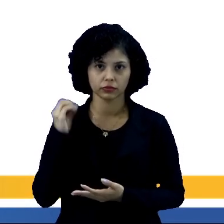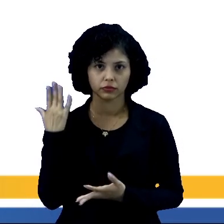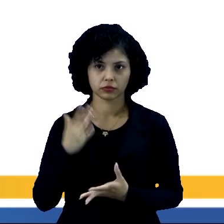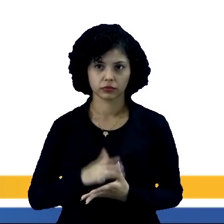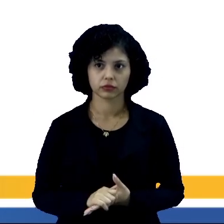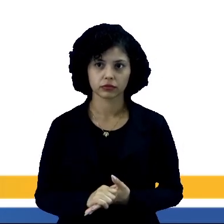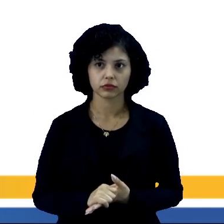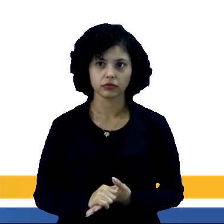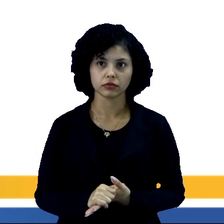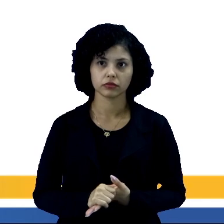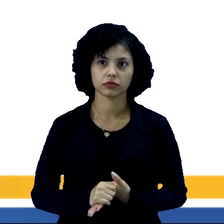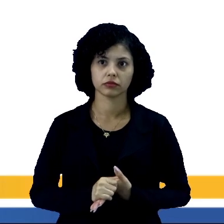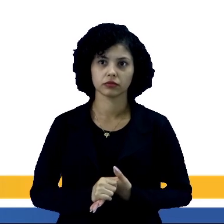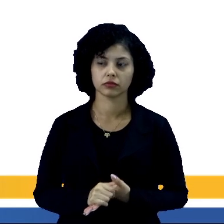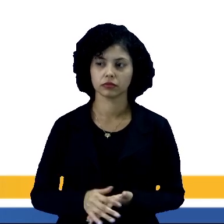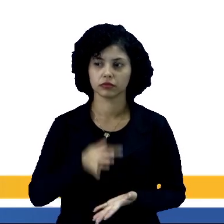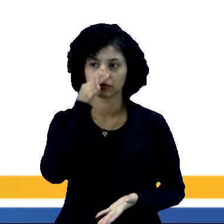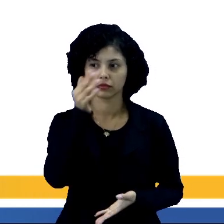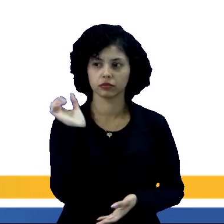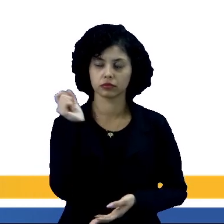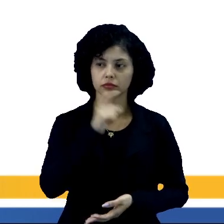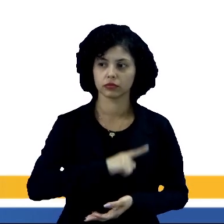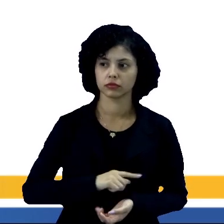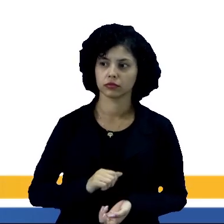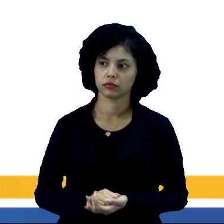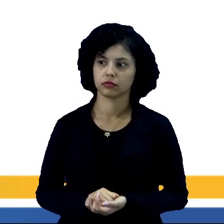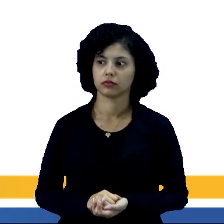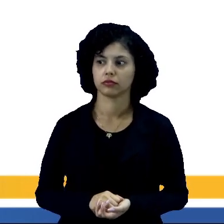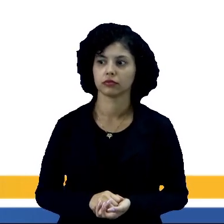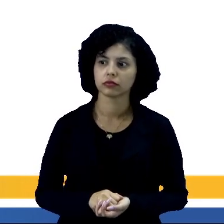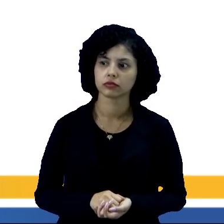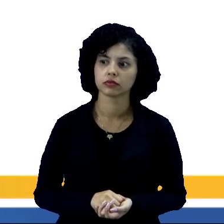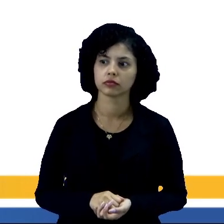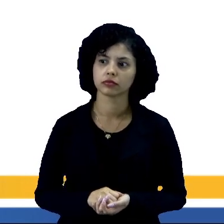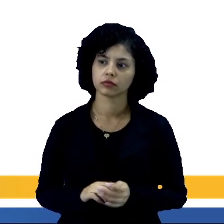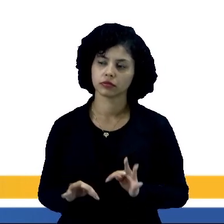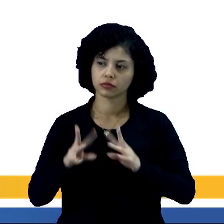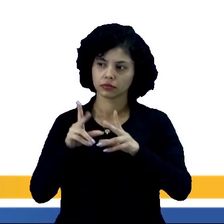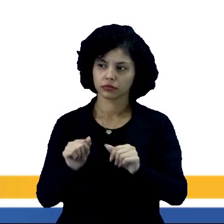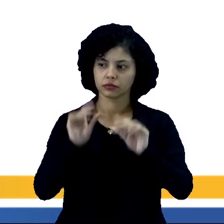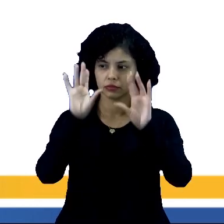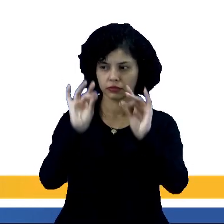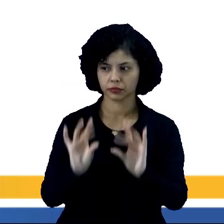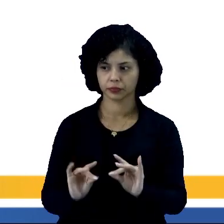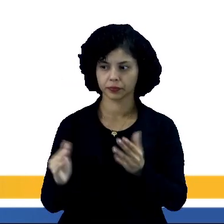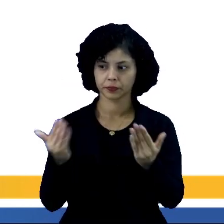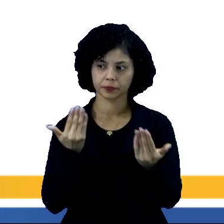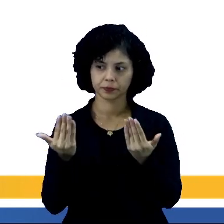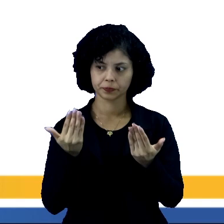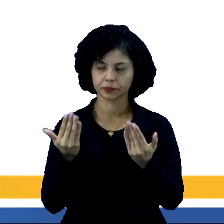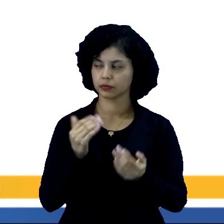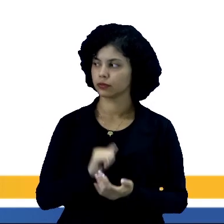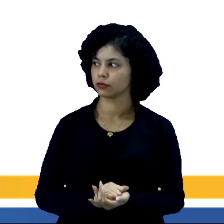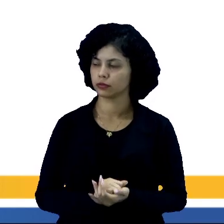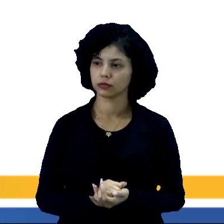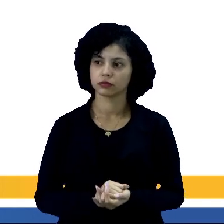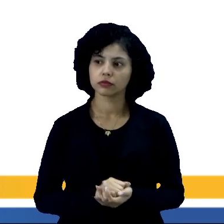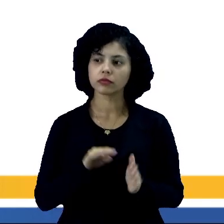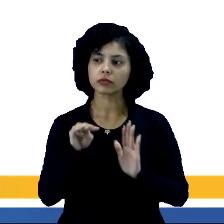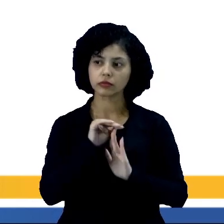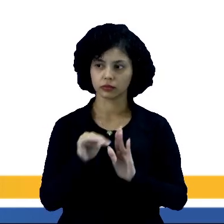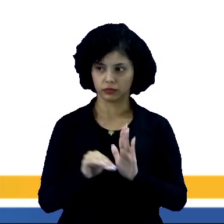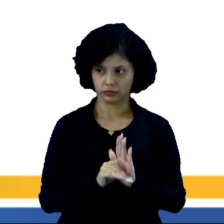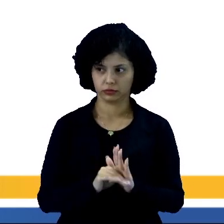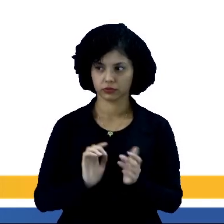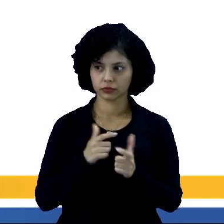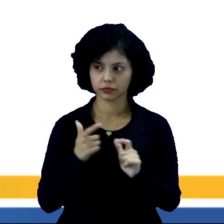acabar. E aí, qual que é o futuro do Sol em virtude de todas essas estimativas e comparações? Na fase que ele